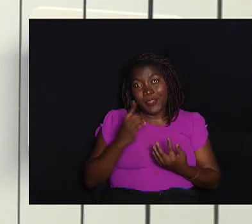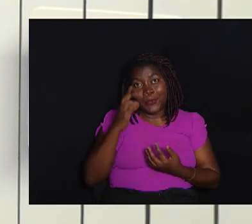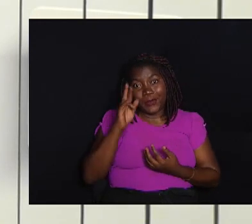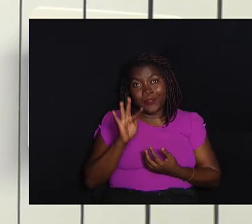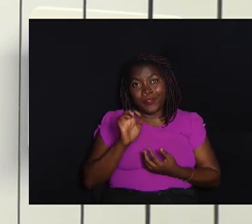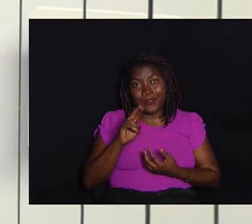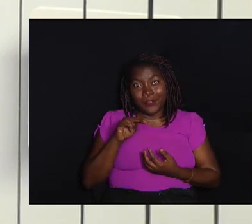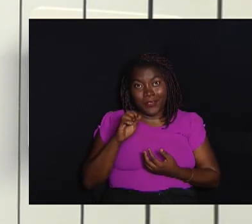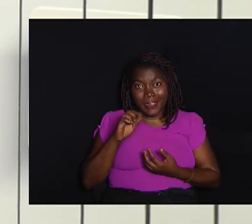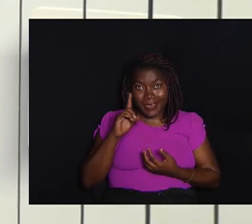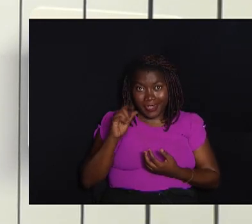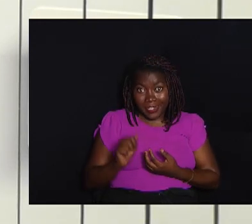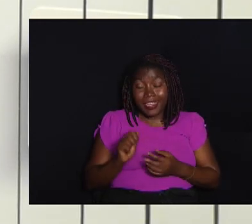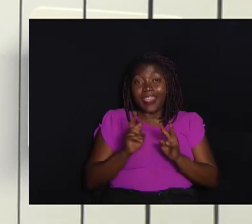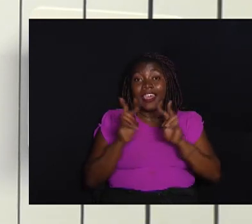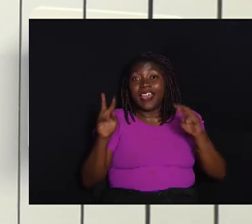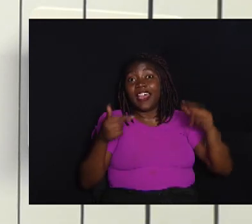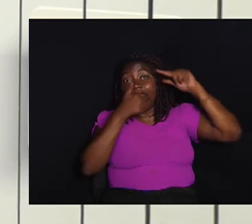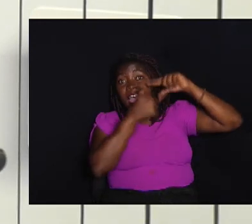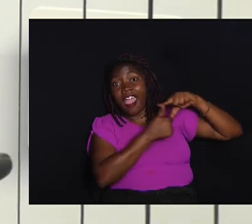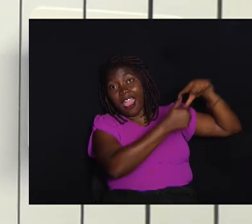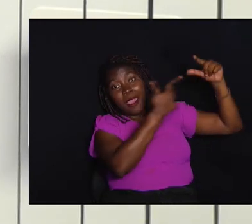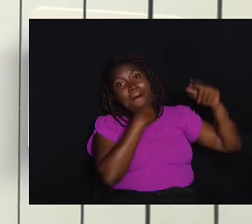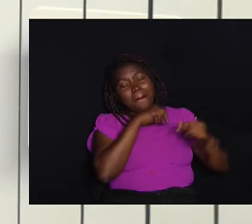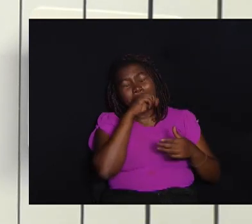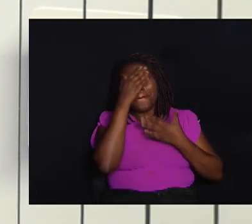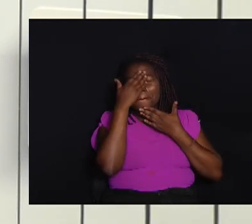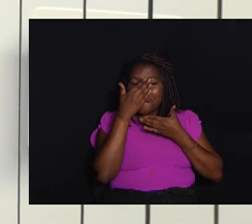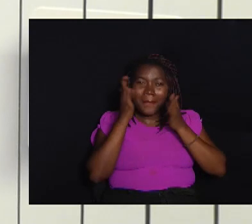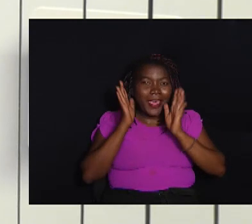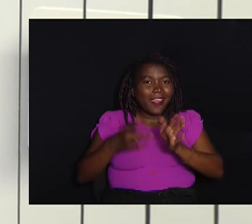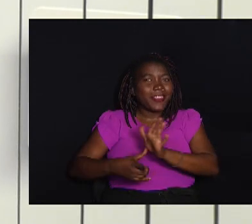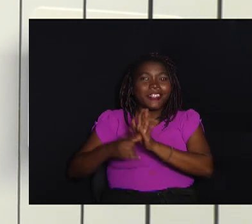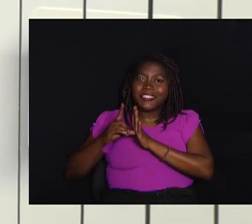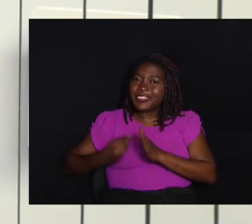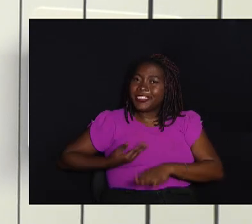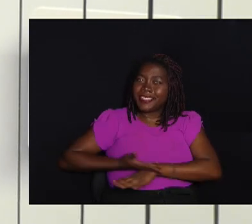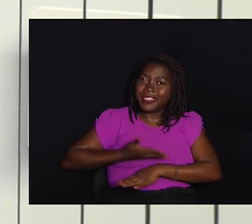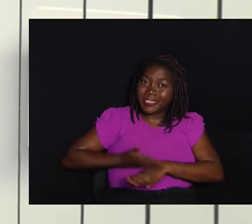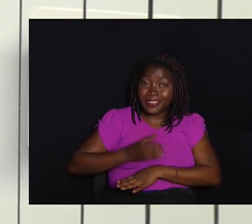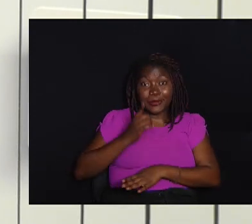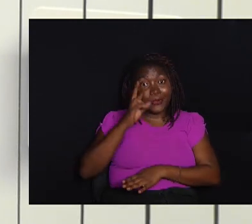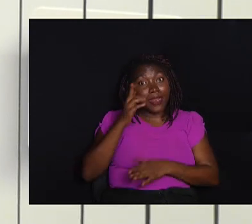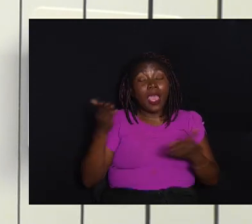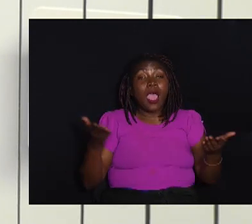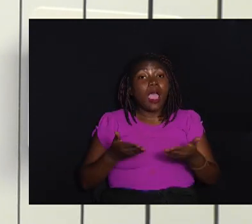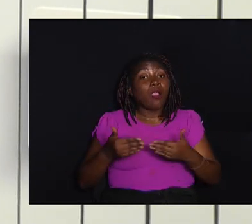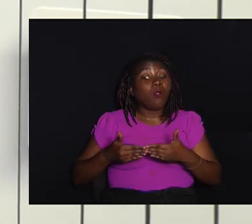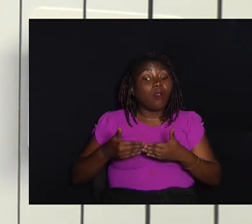Cedenho Martins, sobre a alienação parental. Já agradecemos já de pronto aí a sua participação, doutora. Agora, a partir